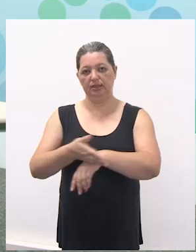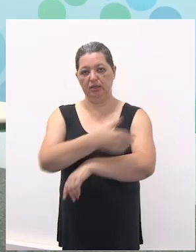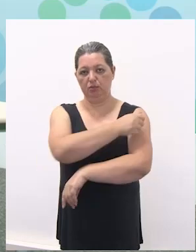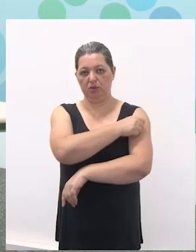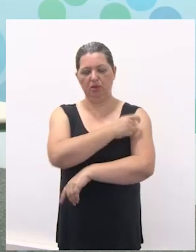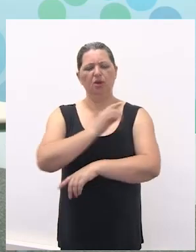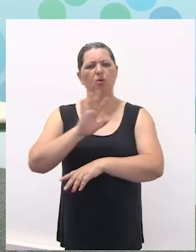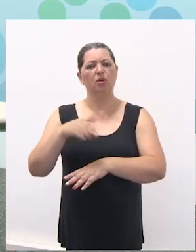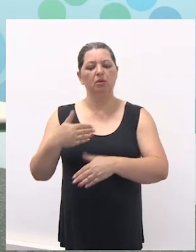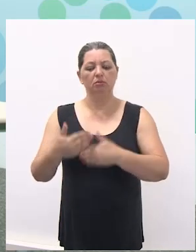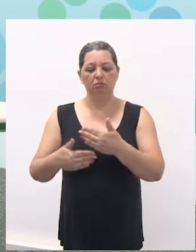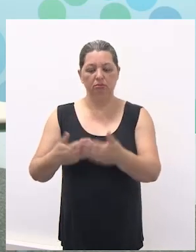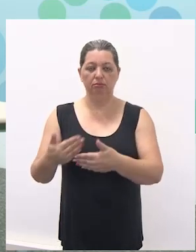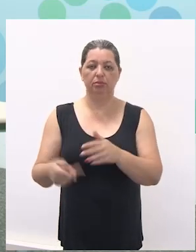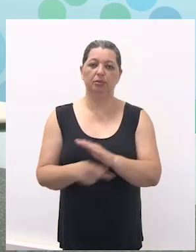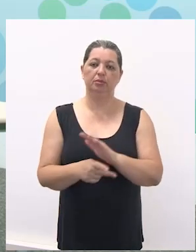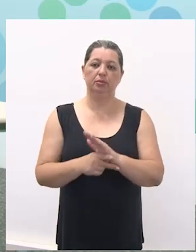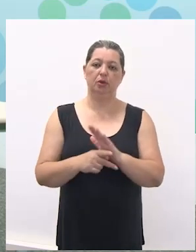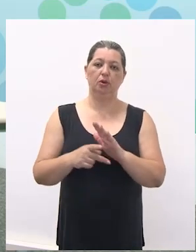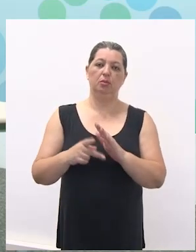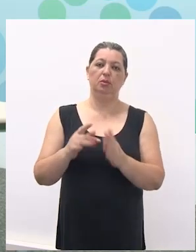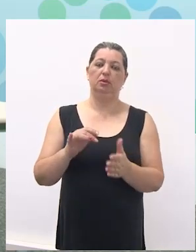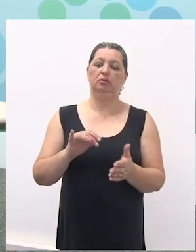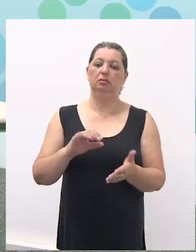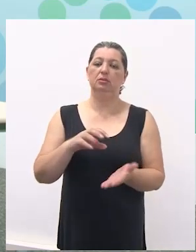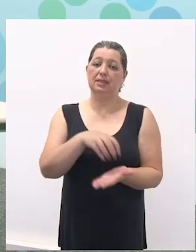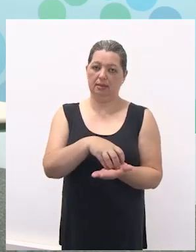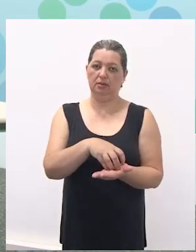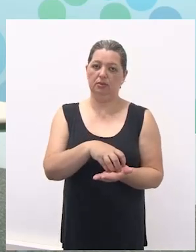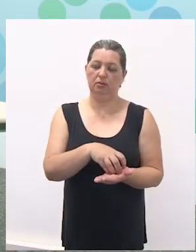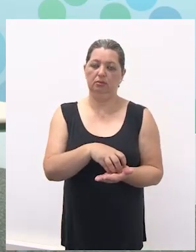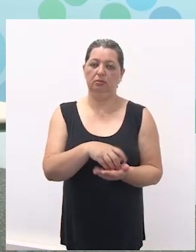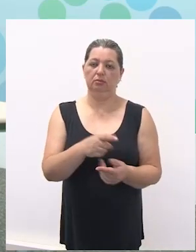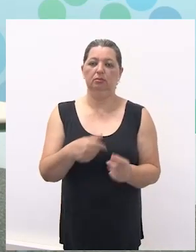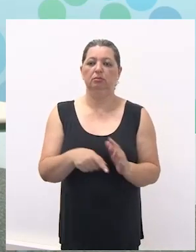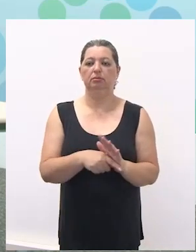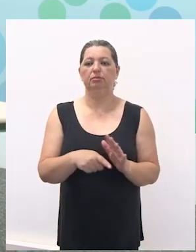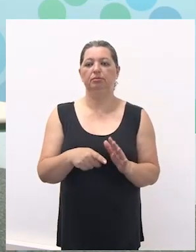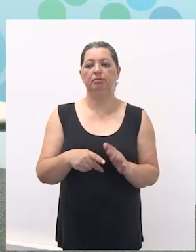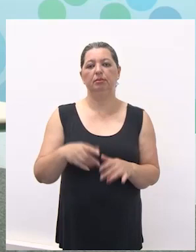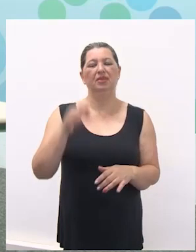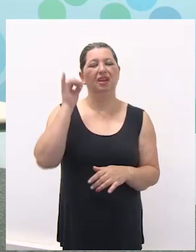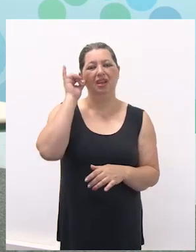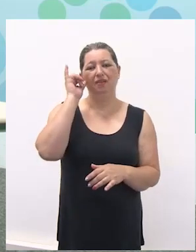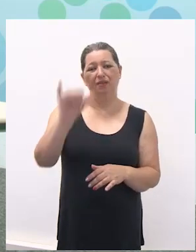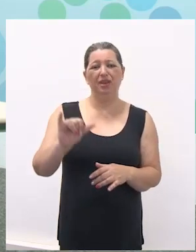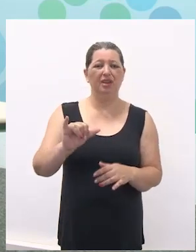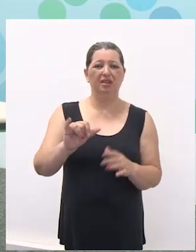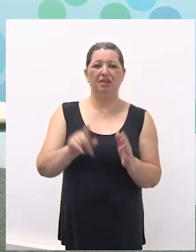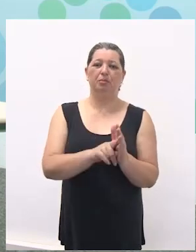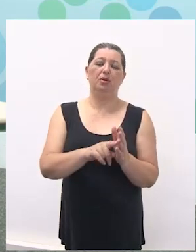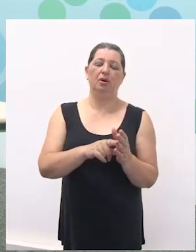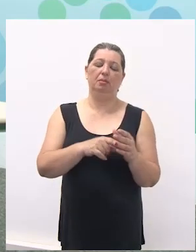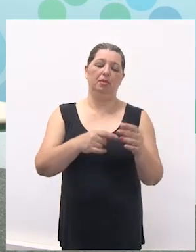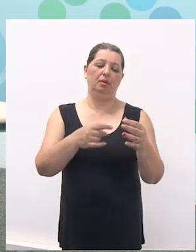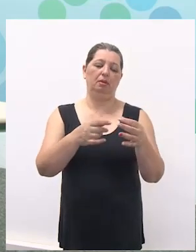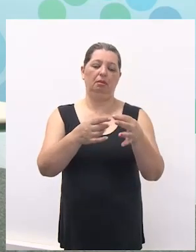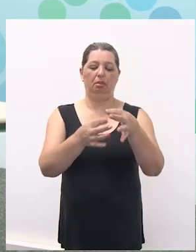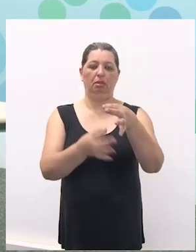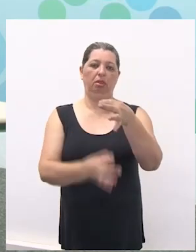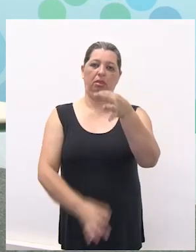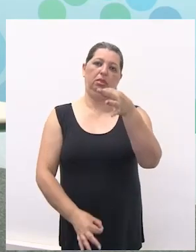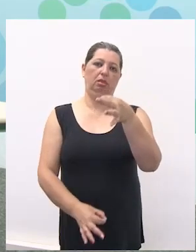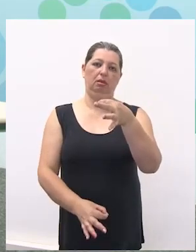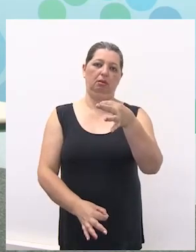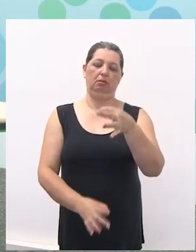esse processo pela sede, a gente evita de ter que ficar criando uma planilha gigantesca com vários códigos, né? E